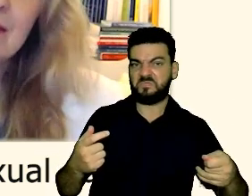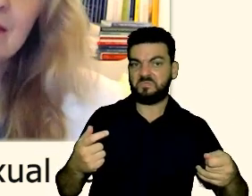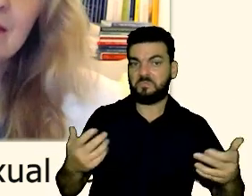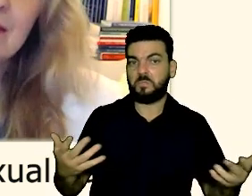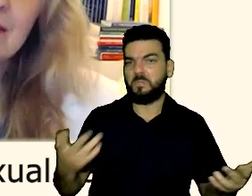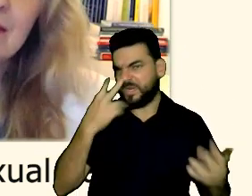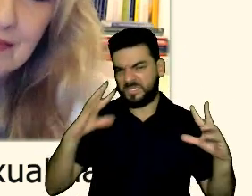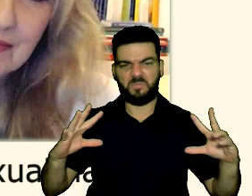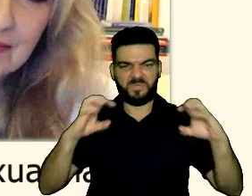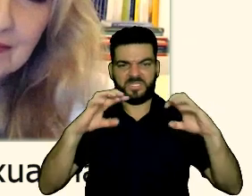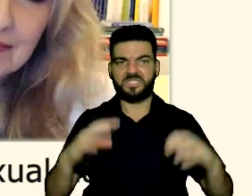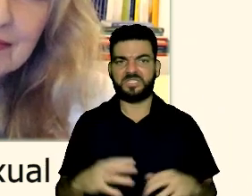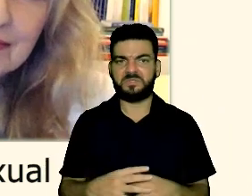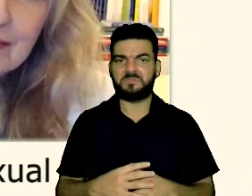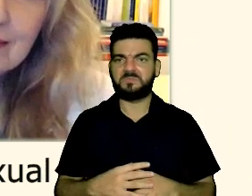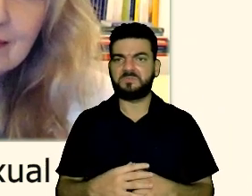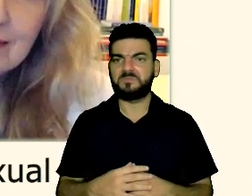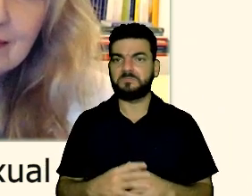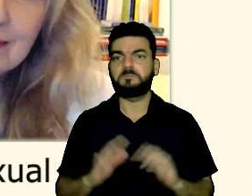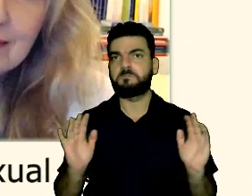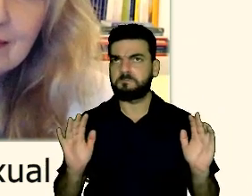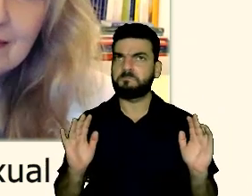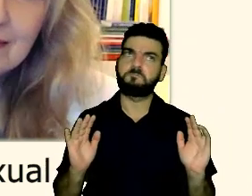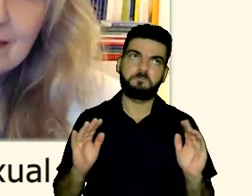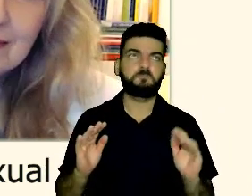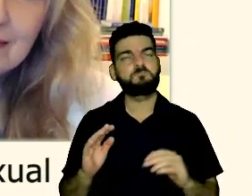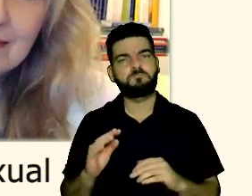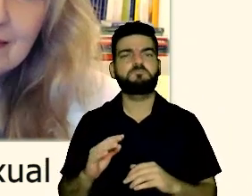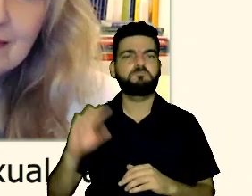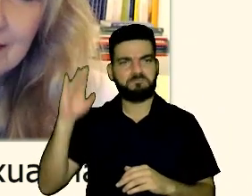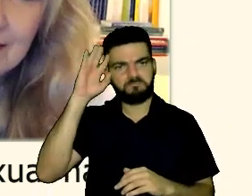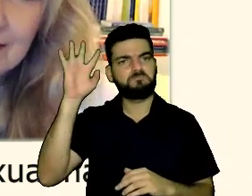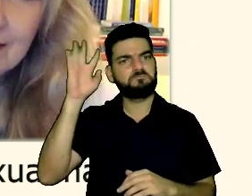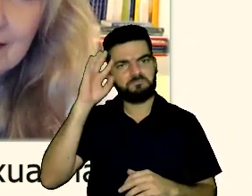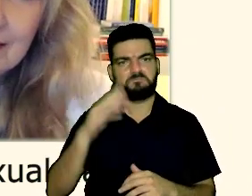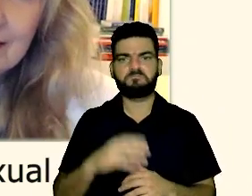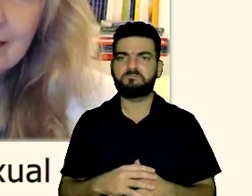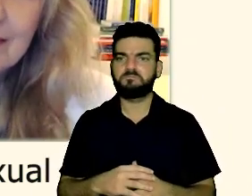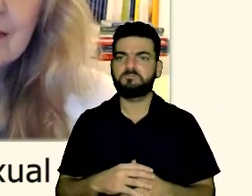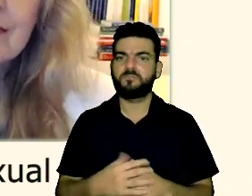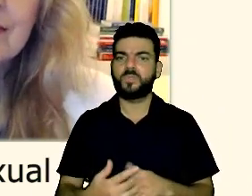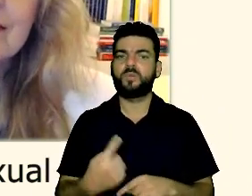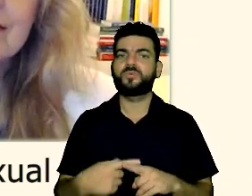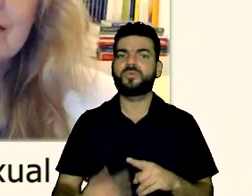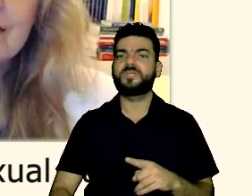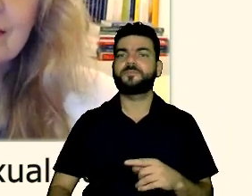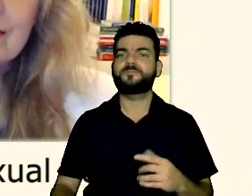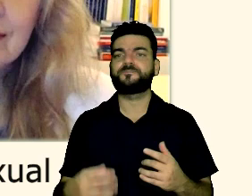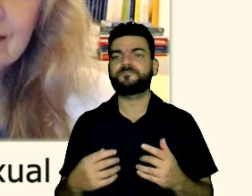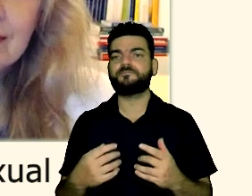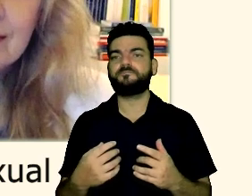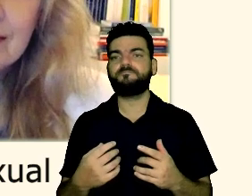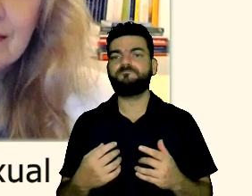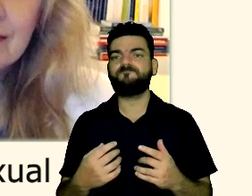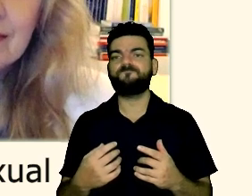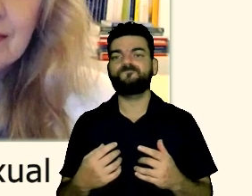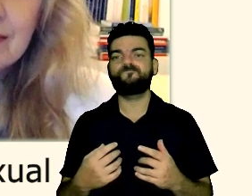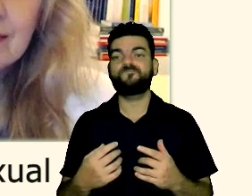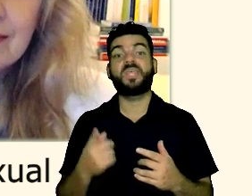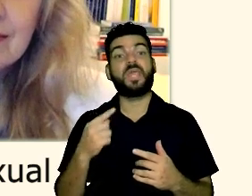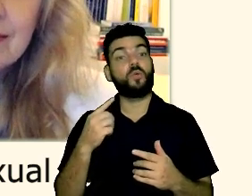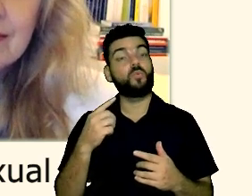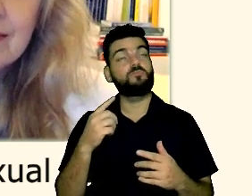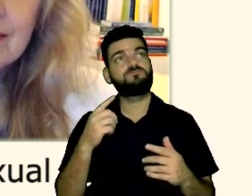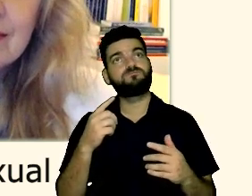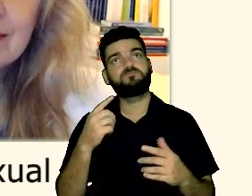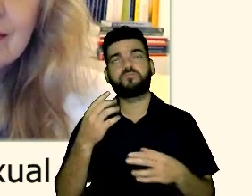podem ocupar no que tange ao exercício da sua masculinidade e feminilidade. É uma ótica que é